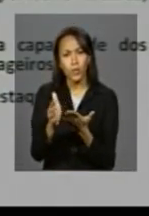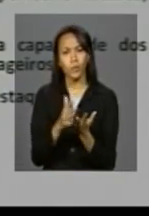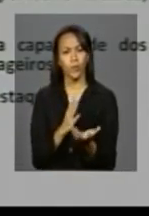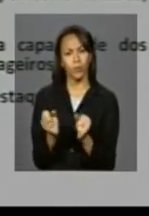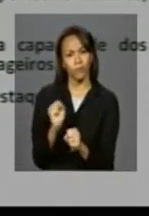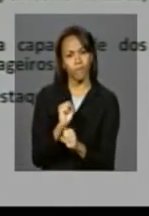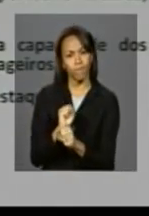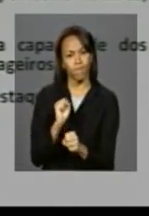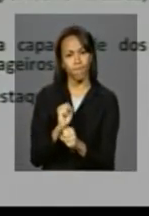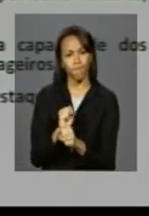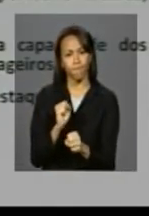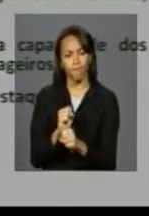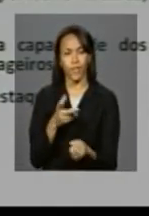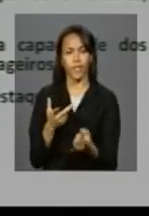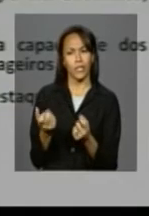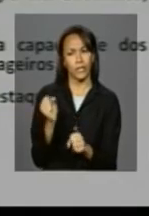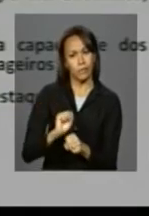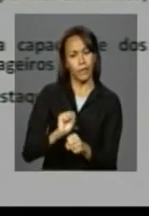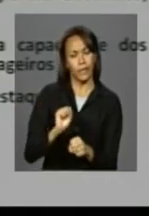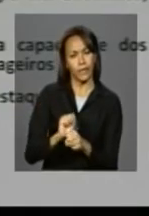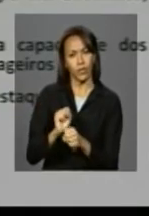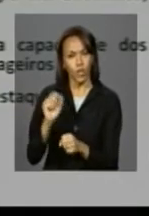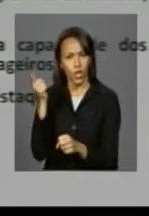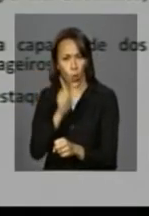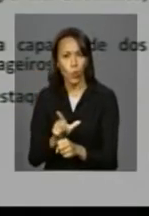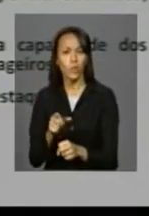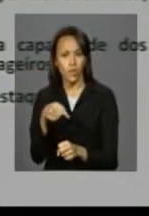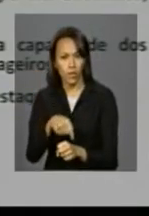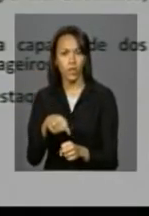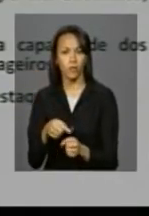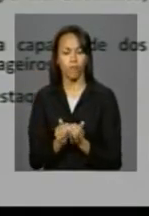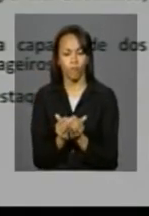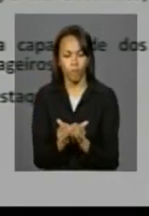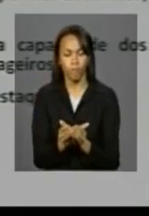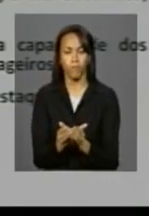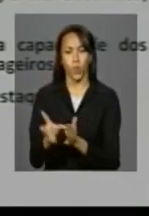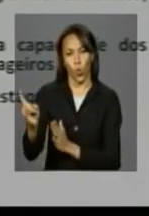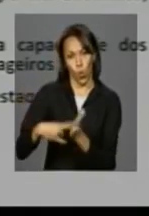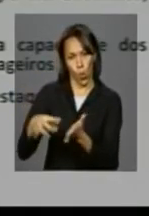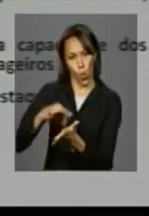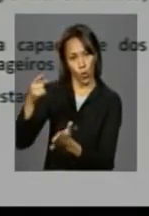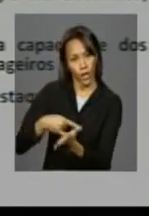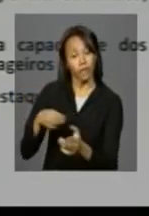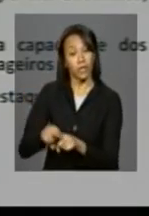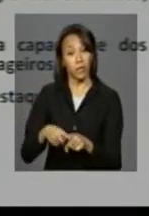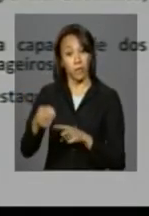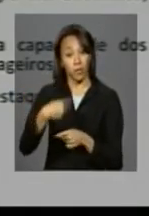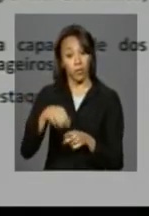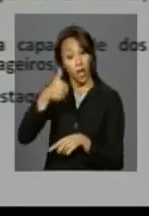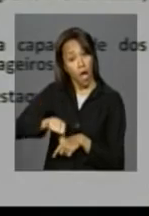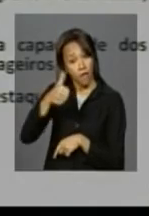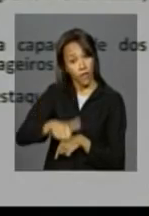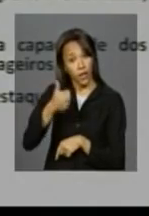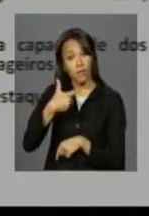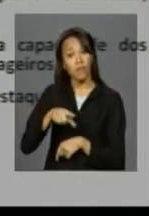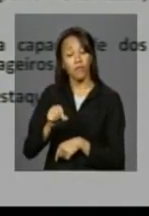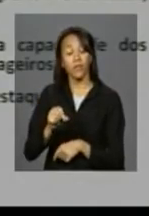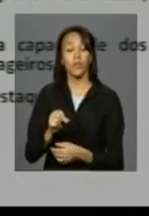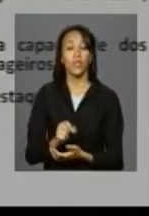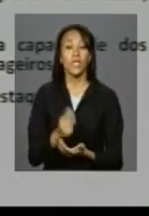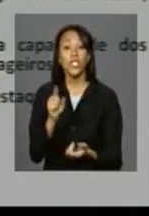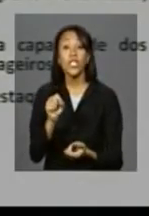transição entre a Infraero e o consórcio vencedor de cada um desses aeroportos, e a avaliação da SAC é de que